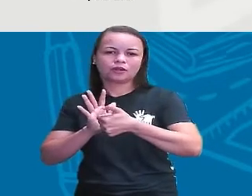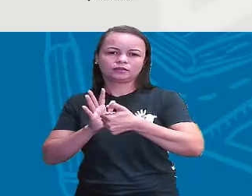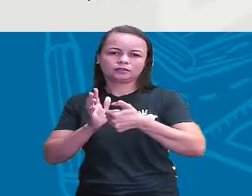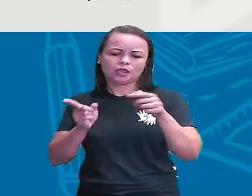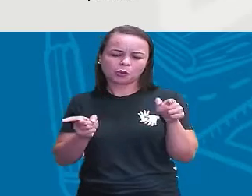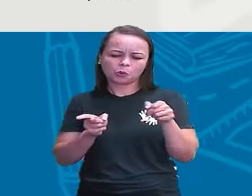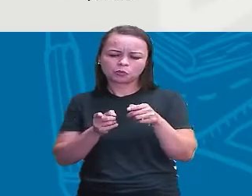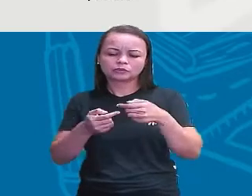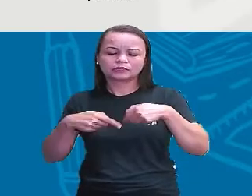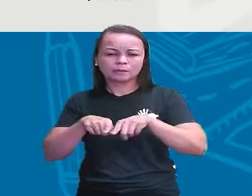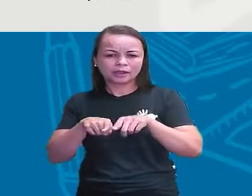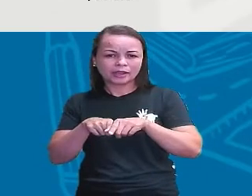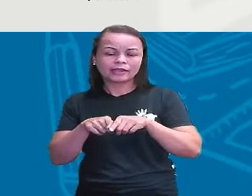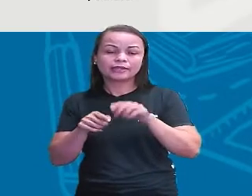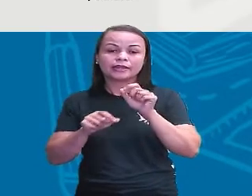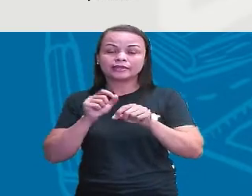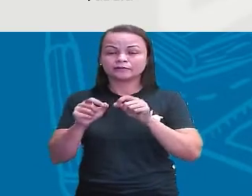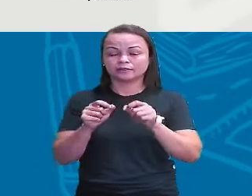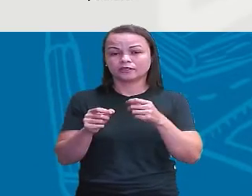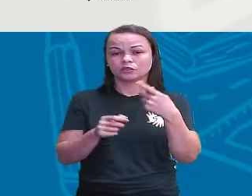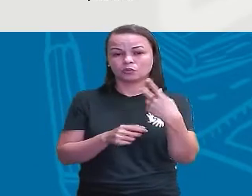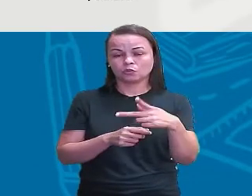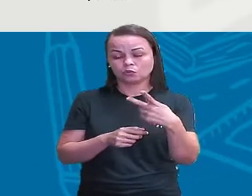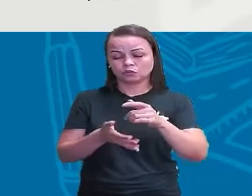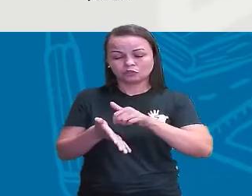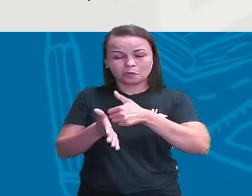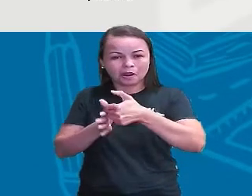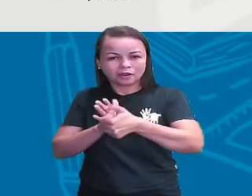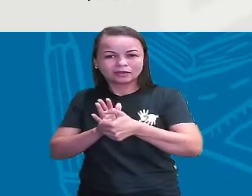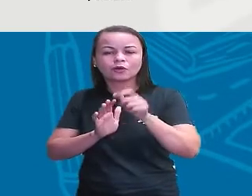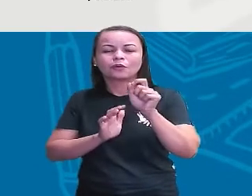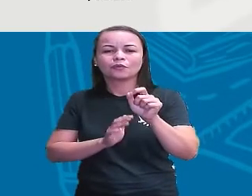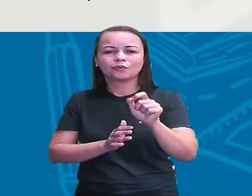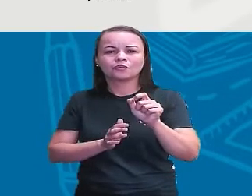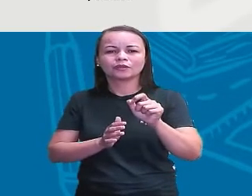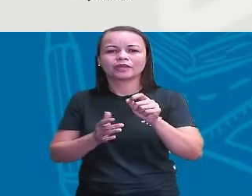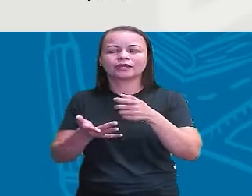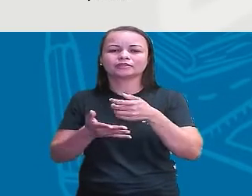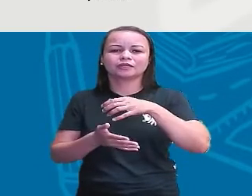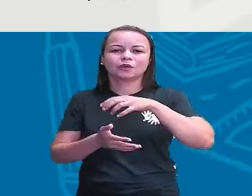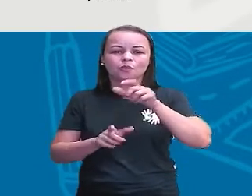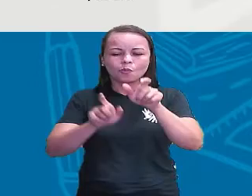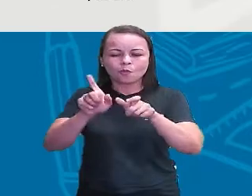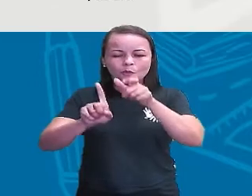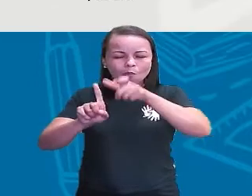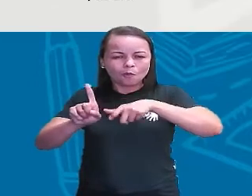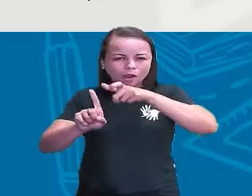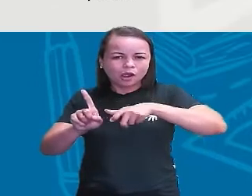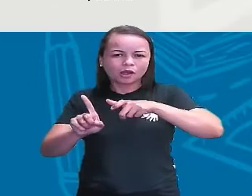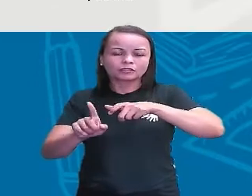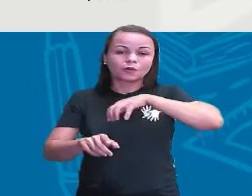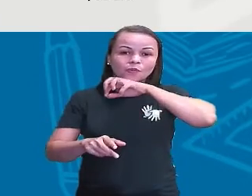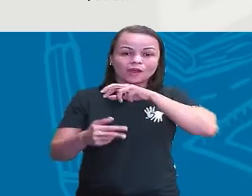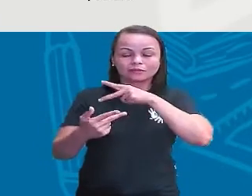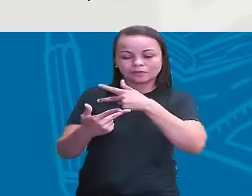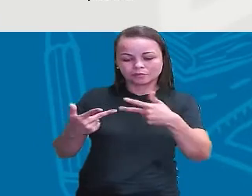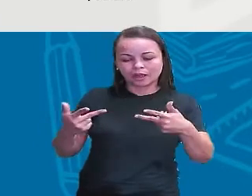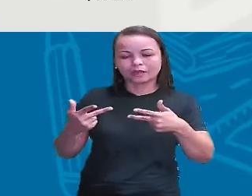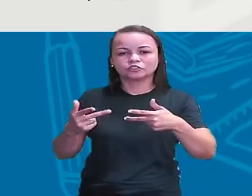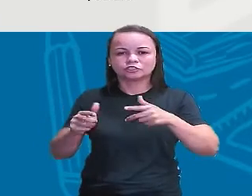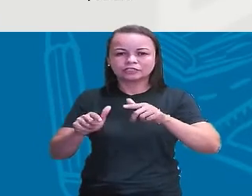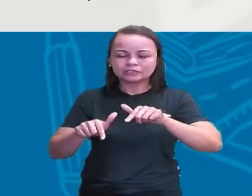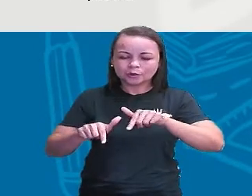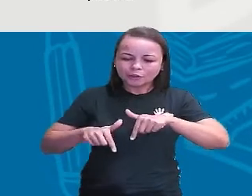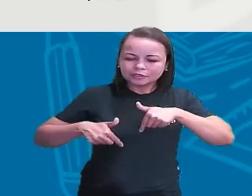que os personagens são animais personificados, né? Ou seja, animais com ações,